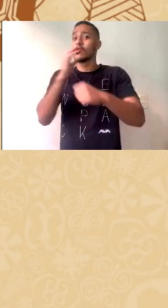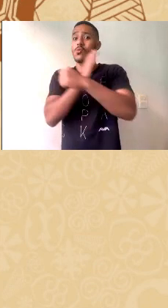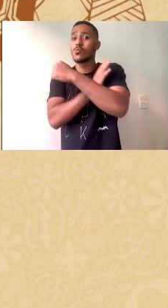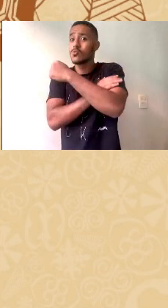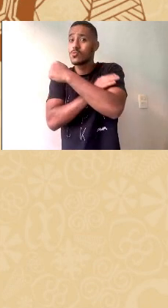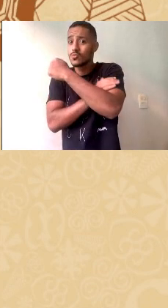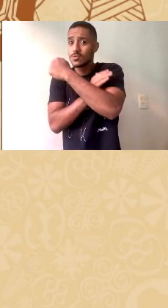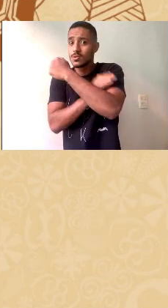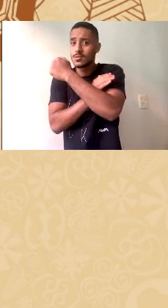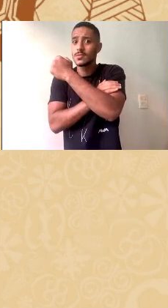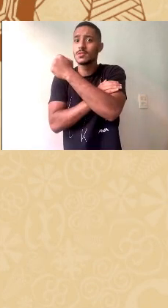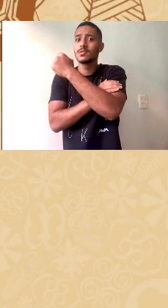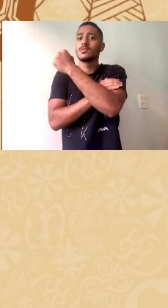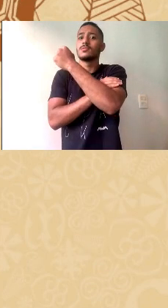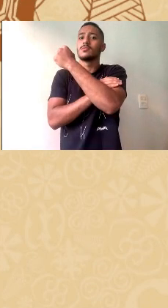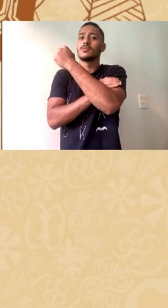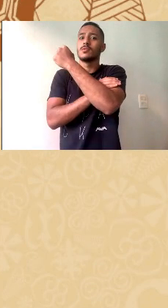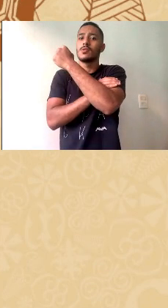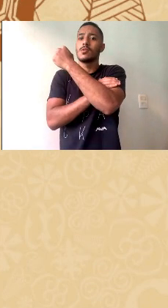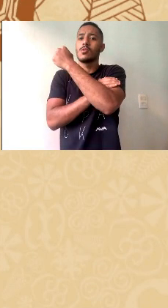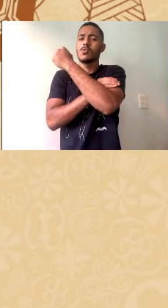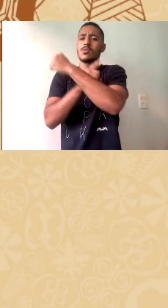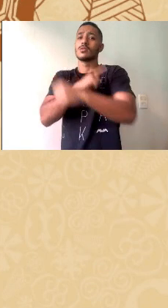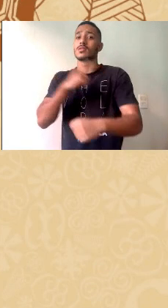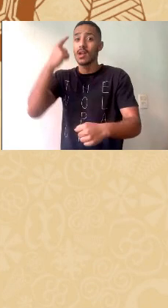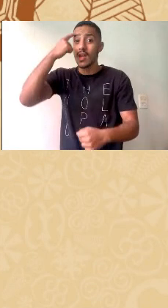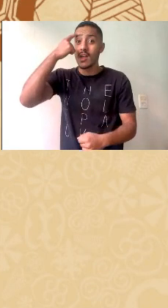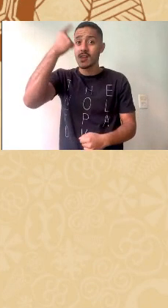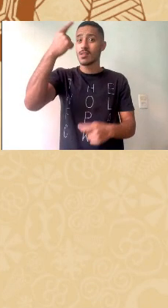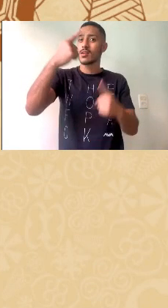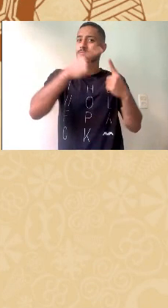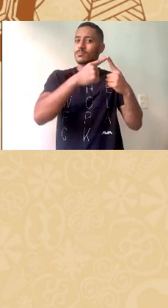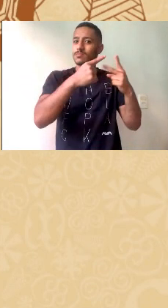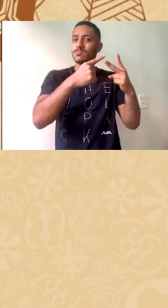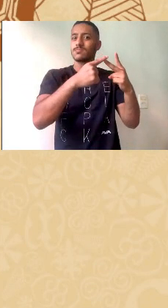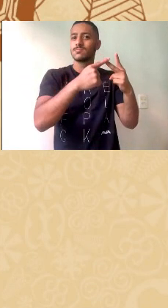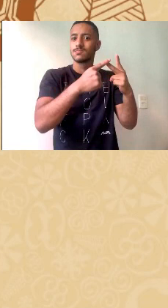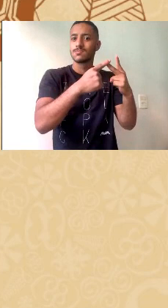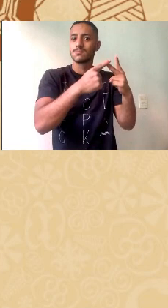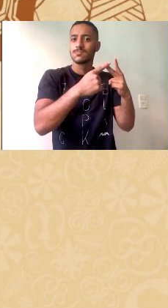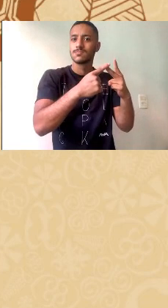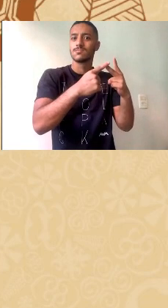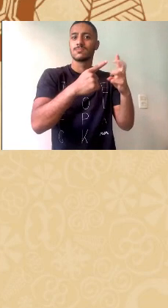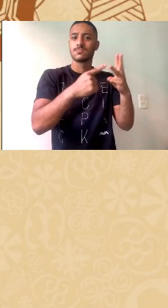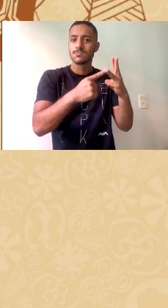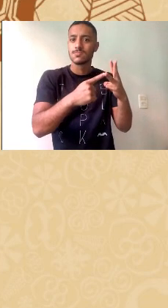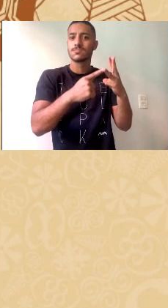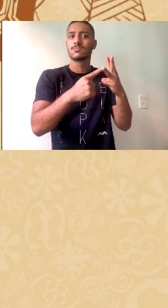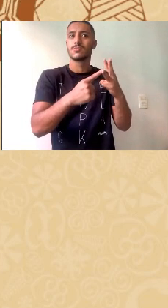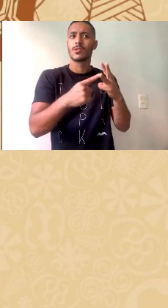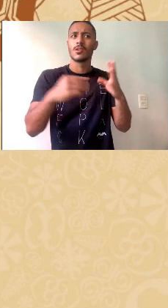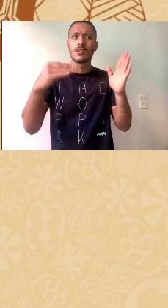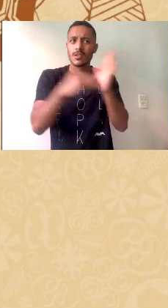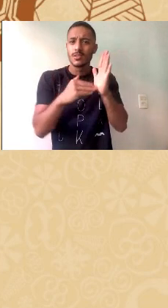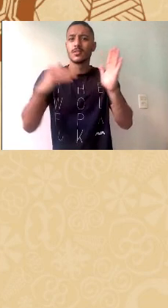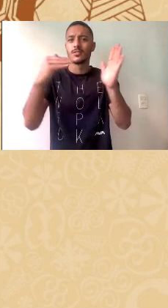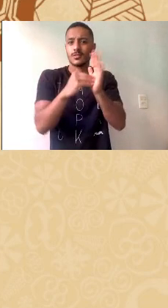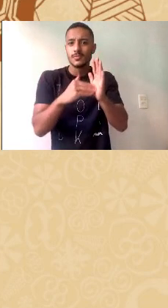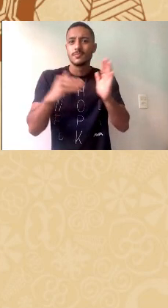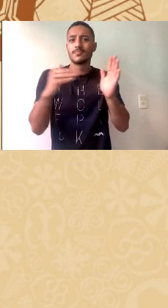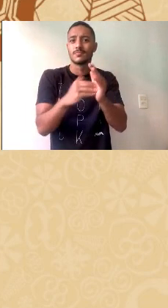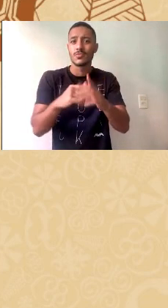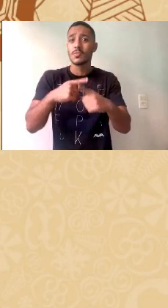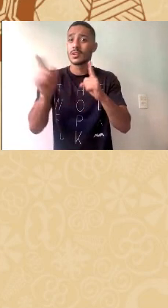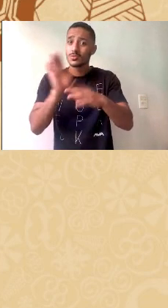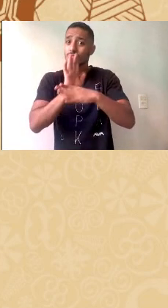do feminismo também, se usa essa ideia de primeira onda, segunda onda. Eu acho que elas sempre são um pouco limitadoras, mas elas nos ajudam, pelo menos nos dão